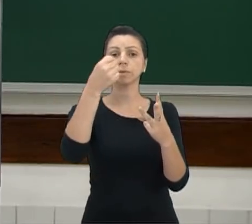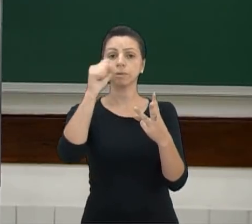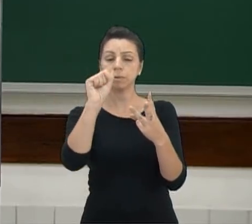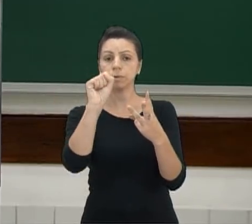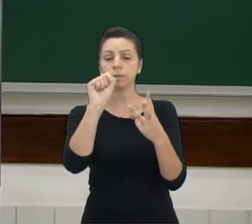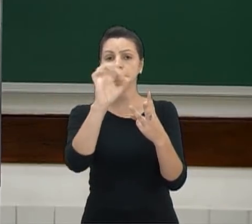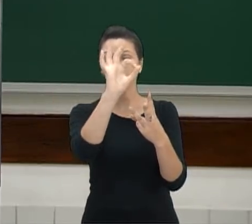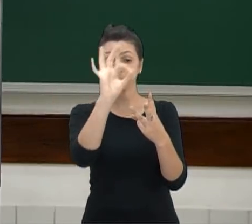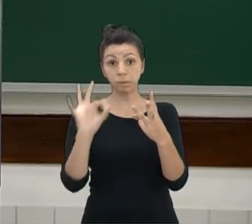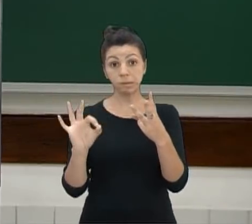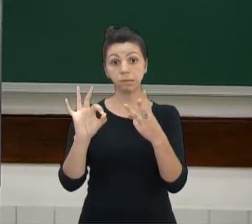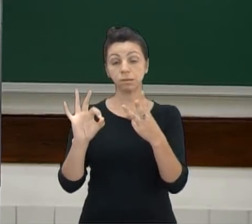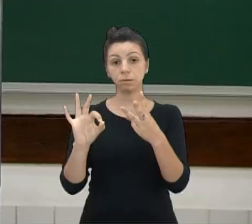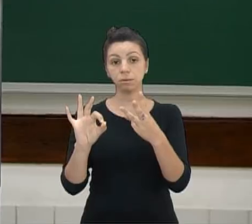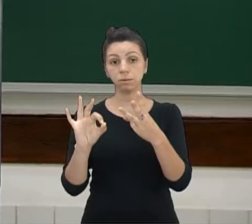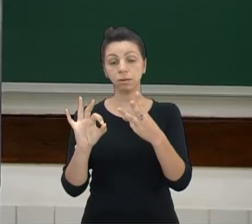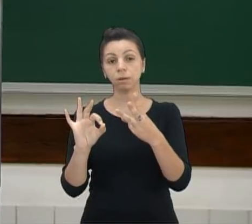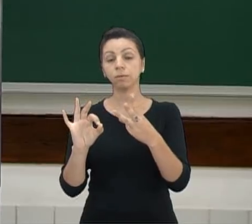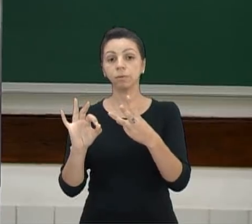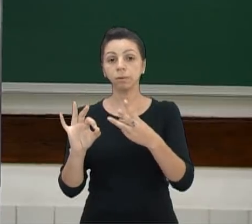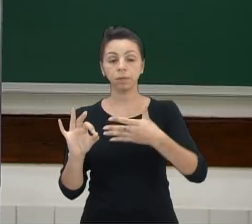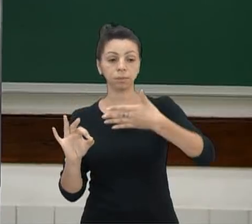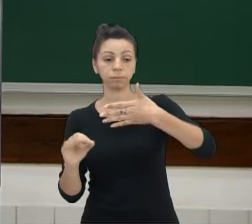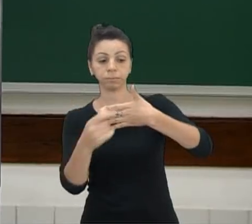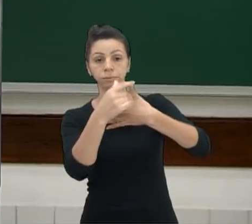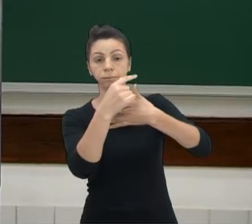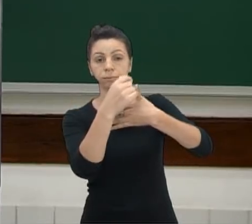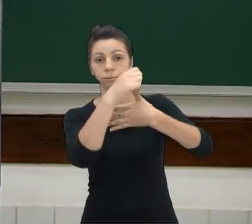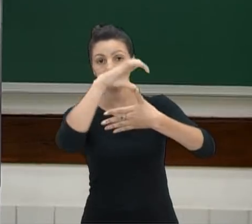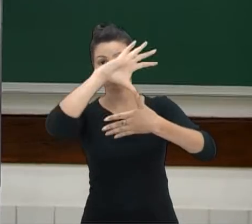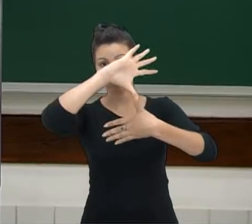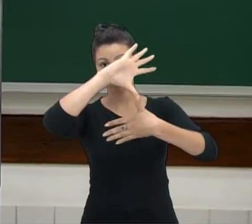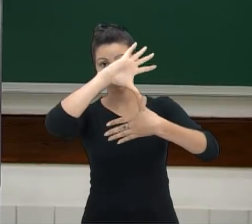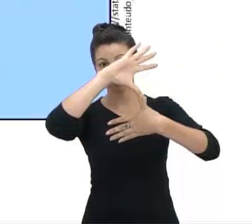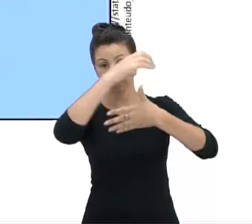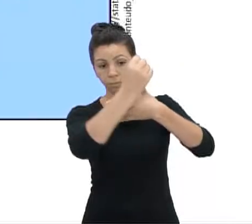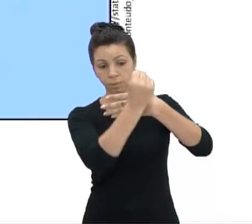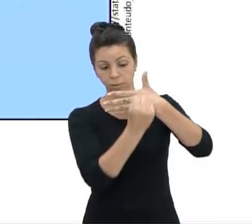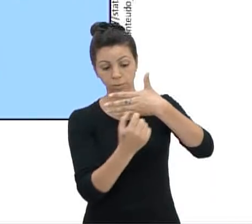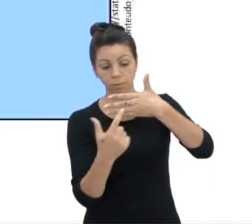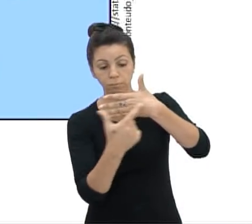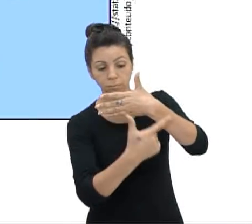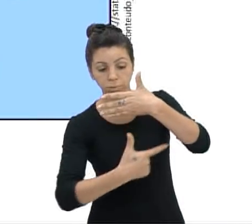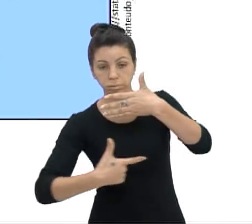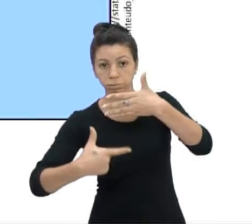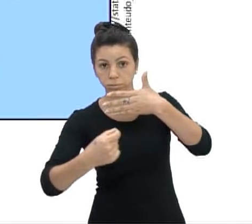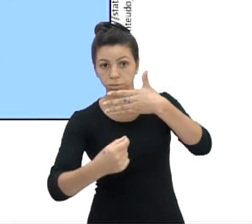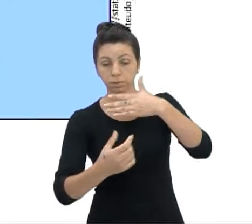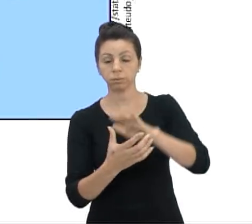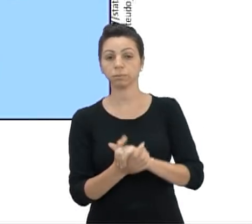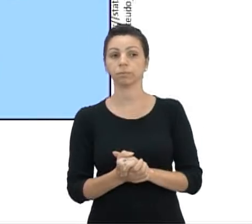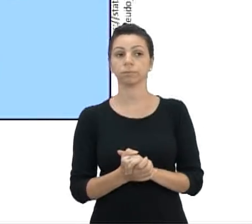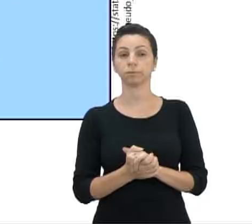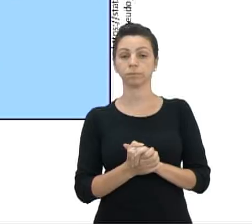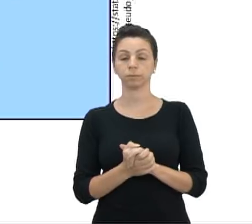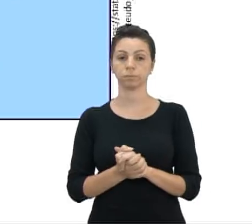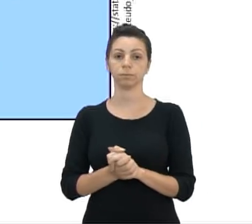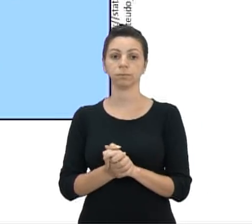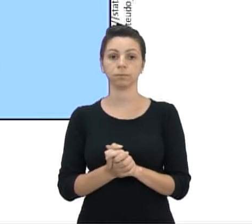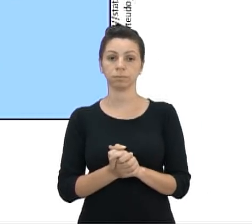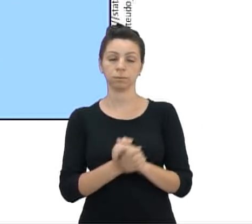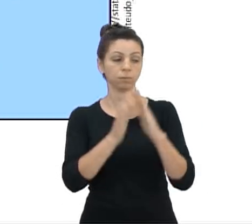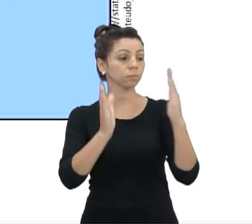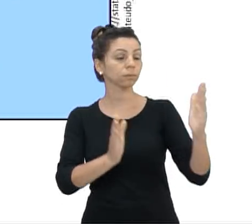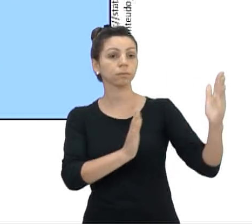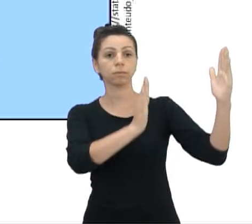18% de todo o território da América do Sul. Nesse mapa que você está vendo do lado direito, nós temos ali um destaque apenas para